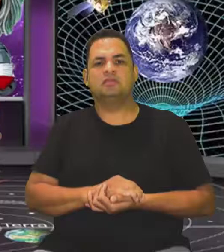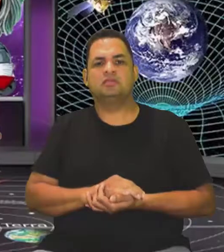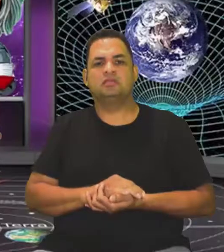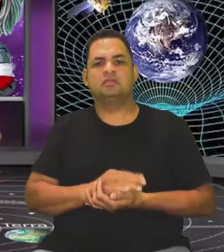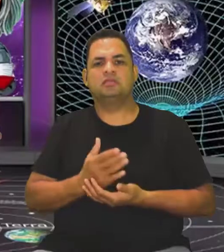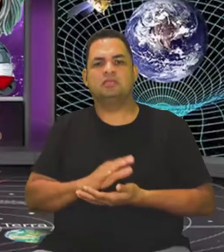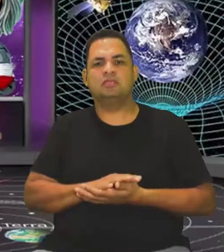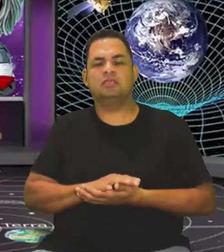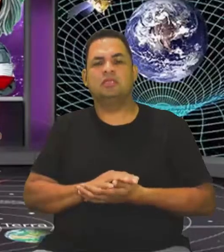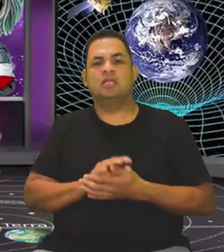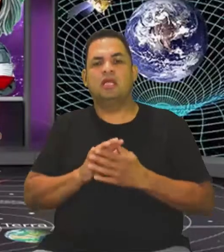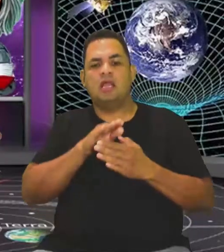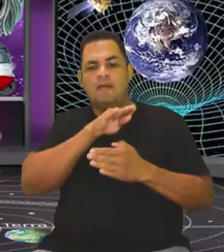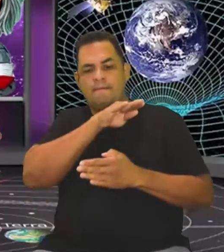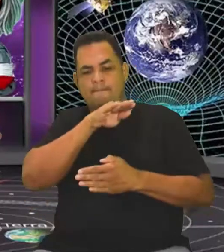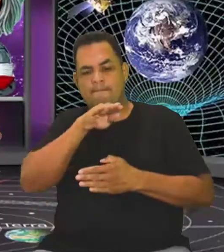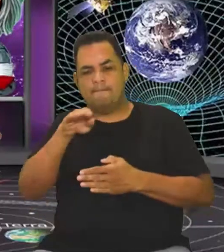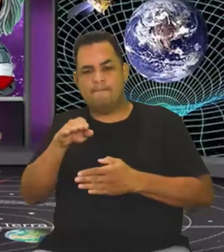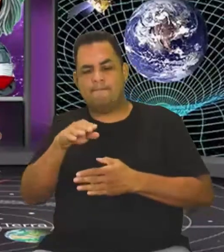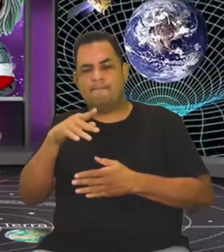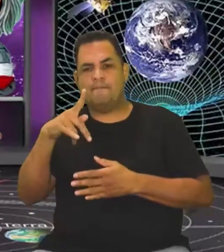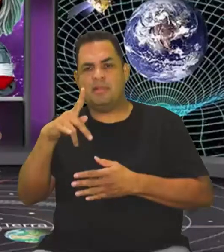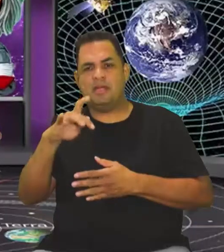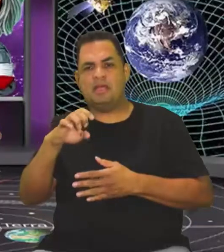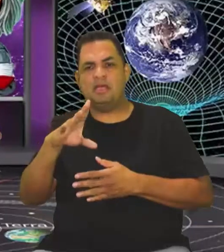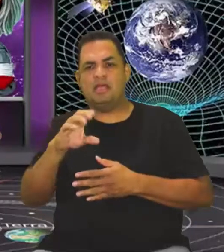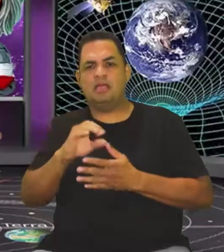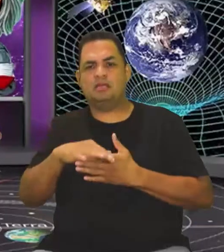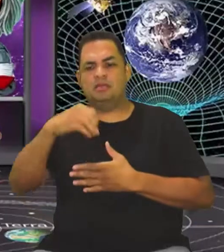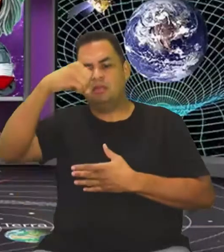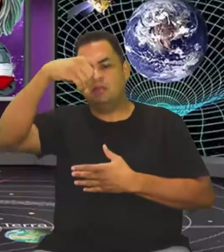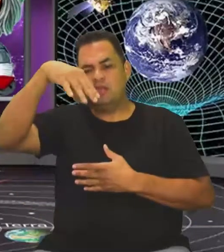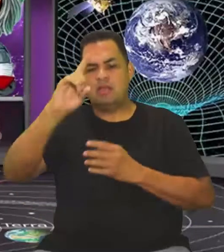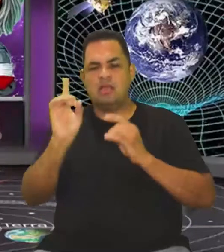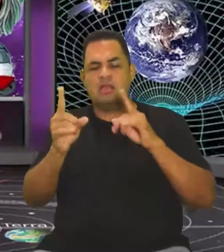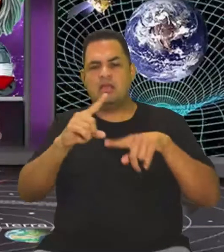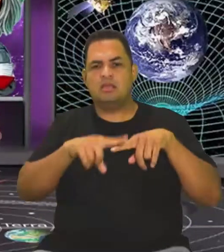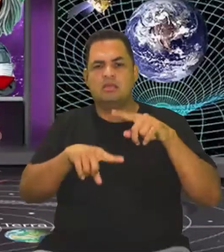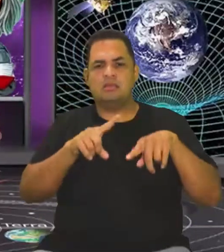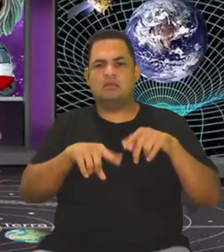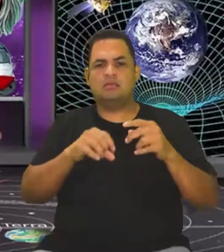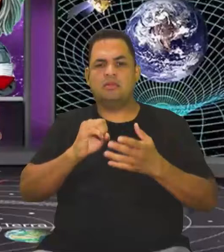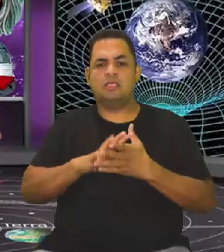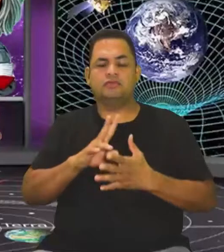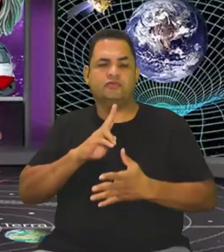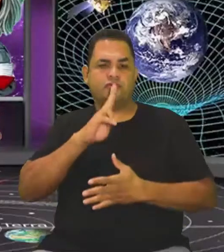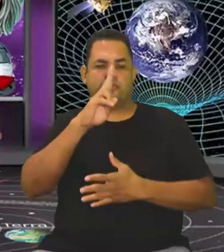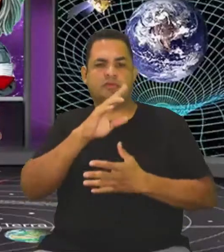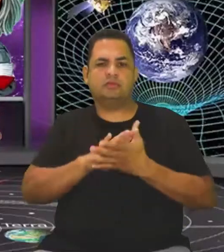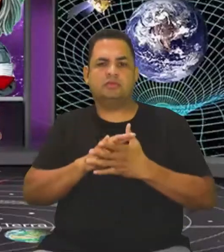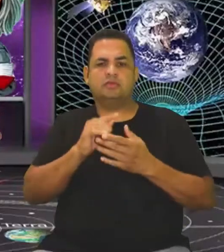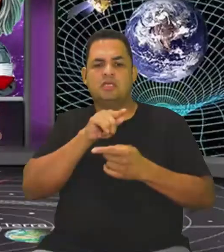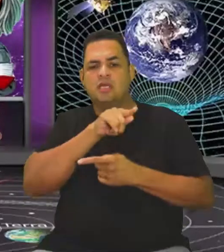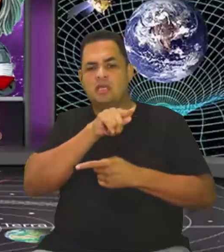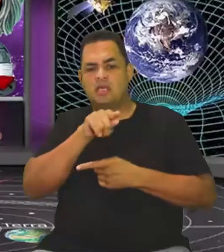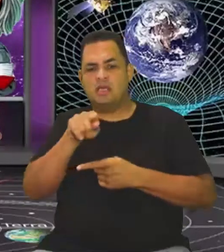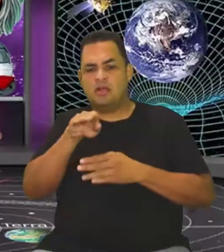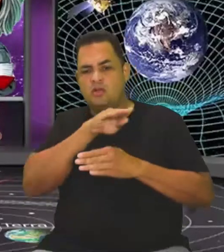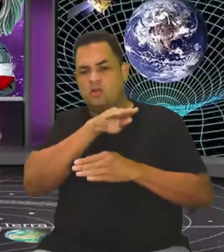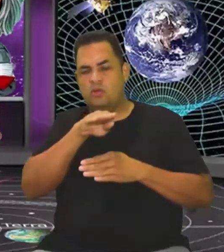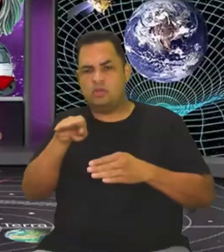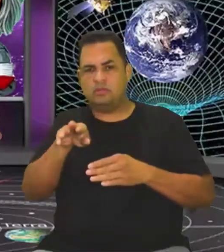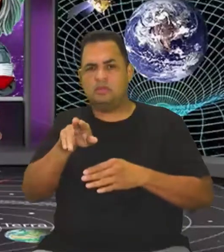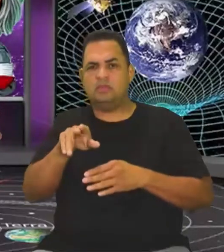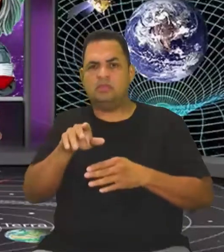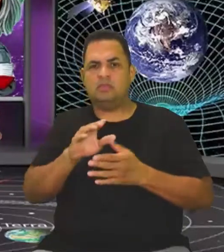associação em paralelo, o brilho que passa em cada componente, ele é mais intenso. Em série não, essa corrente que passa é igual, tá